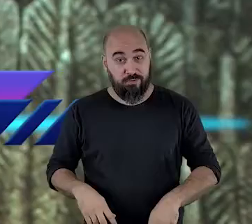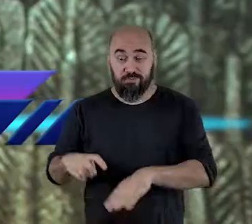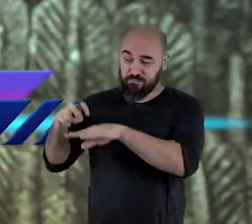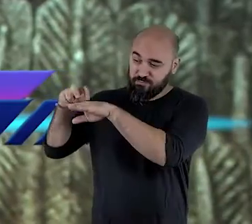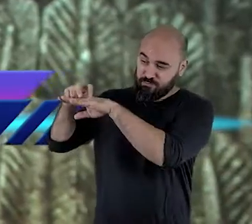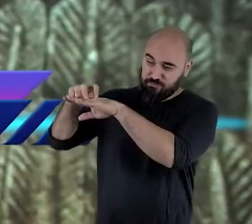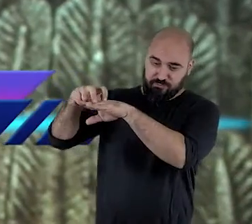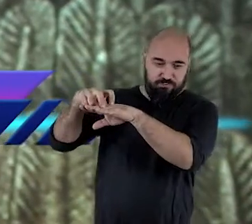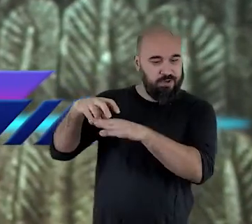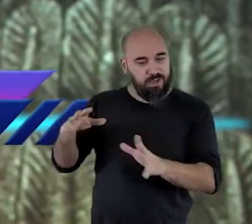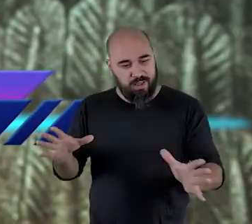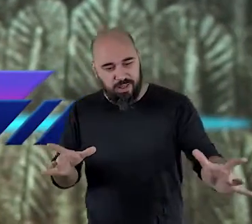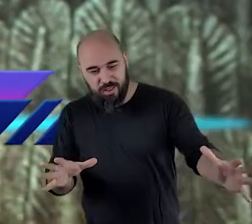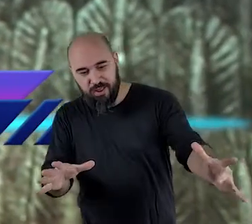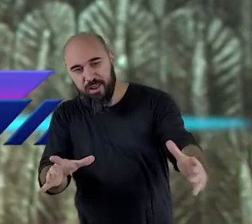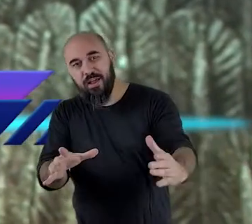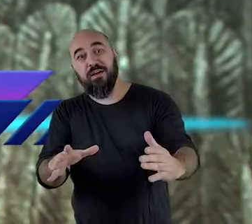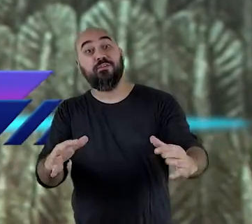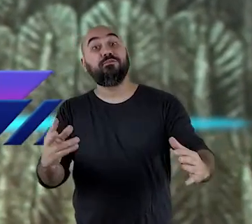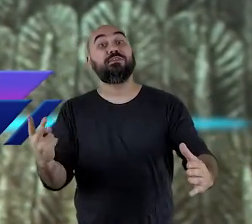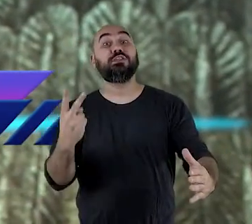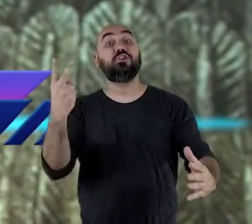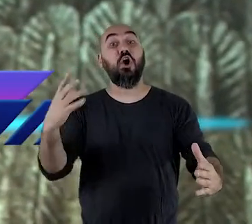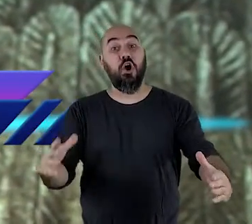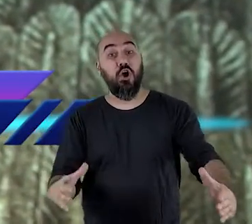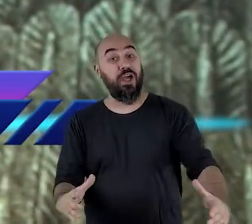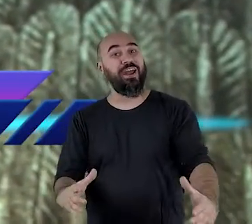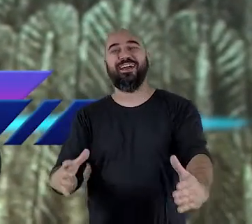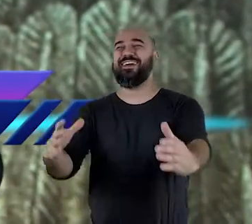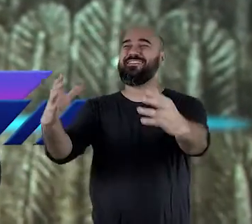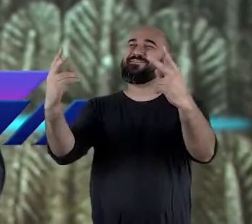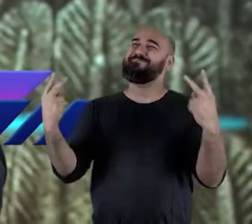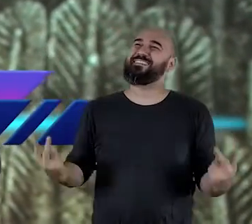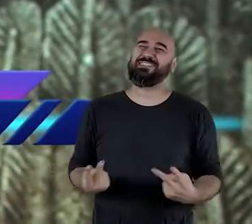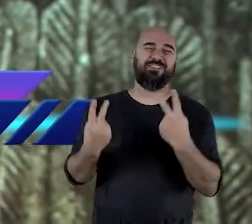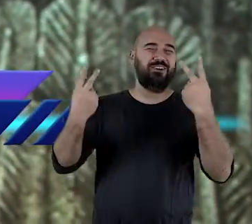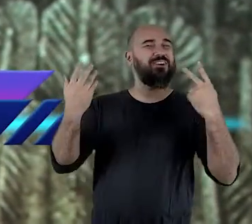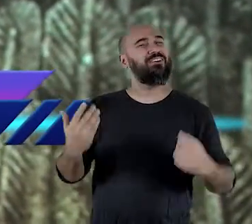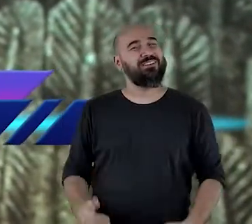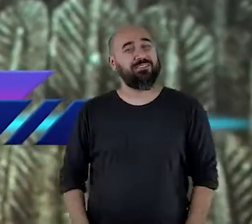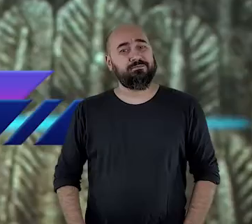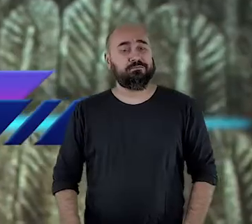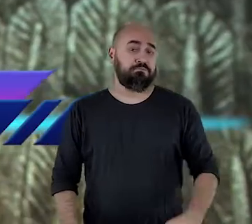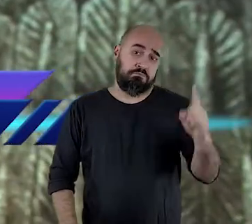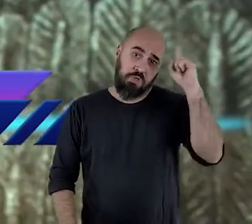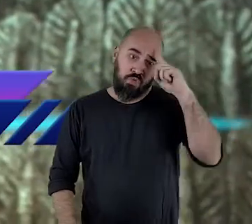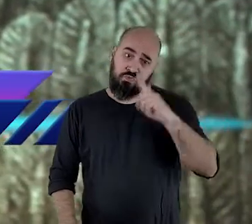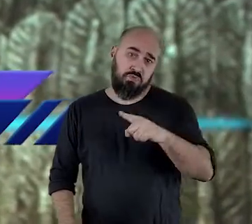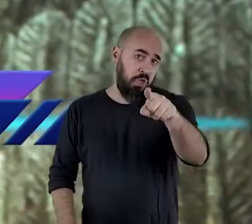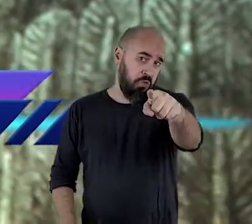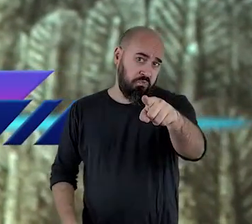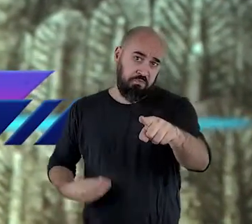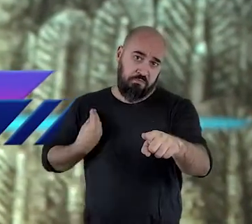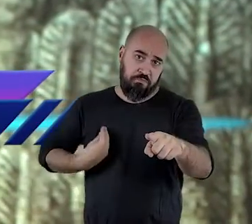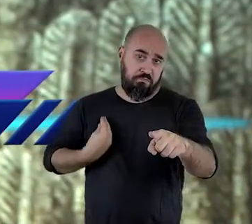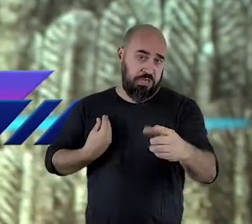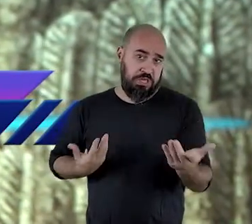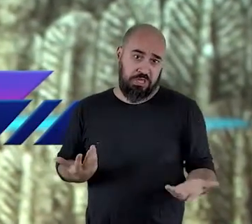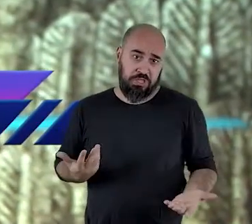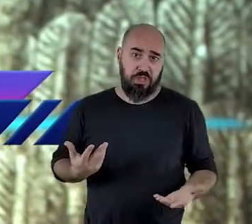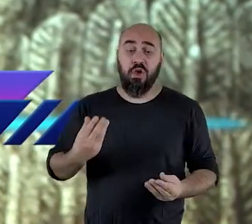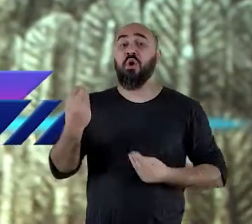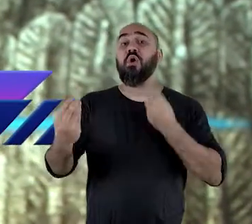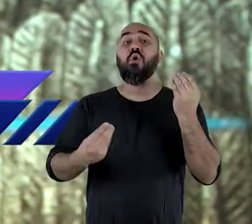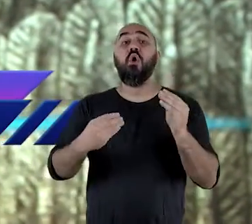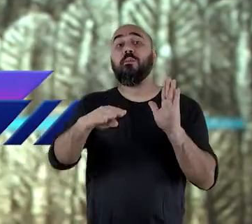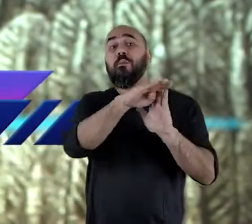a vitória está garantida para o povo de Deus. Eu não sei o que você está passando agora. Eu não sei como o